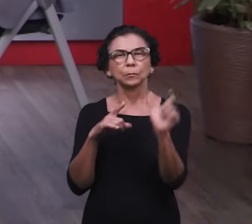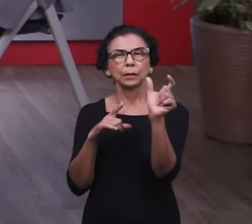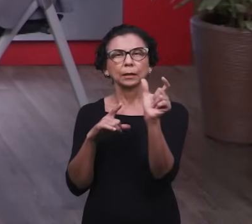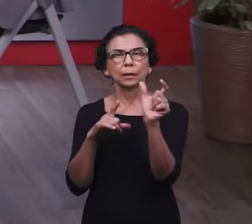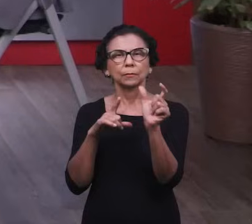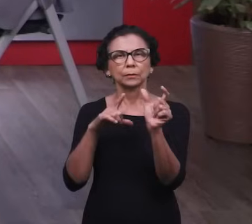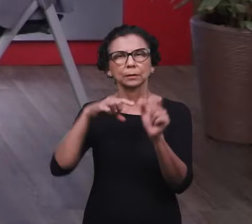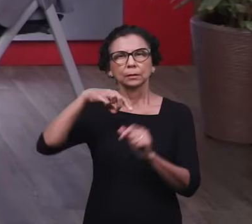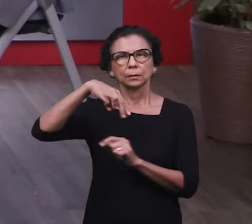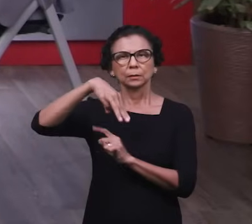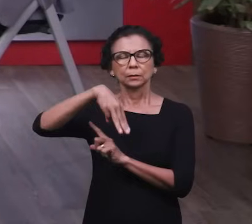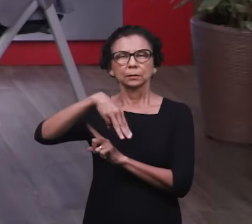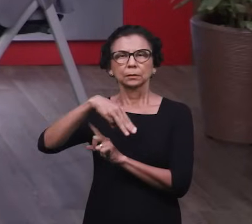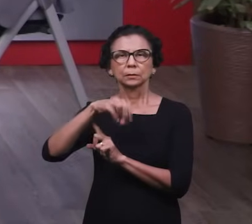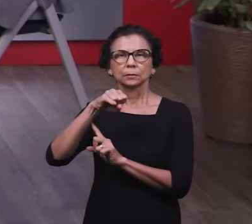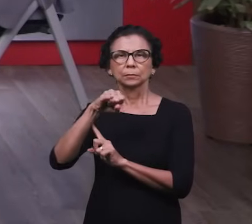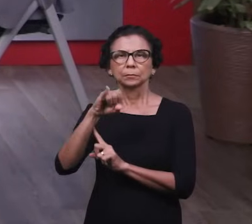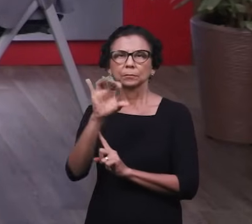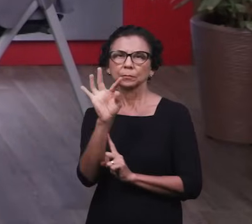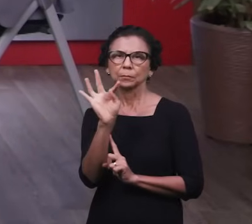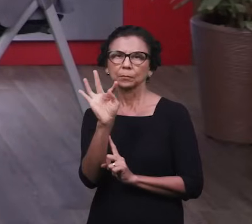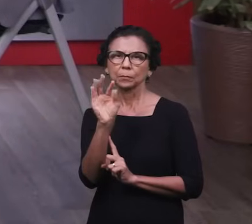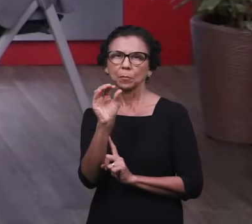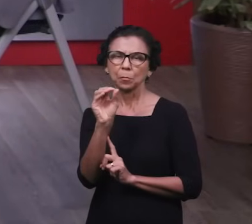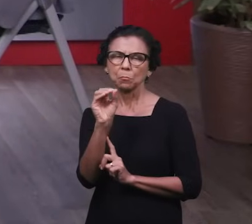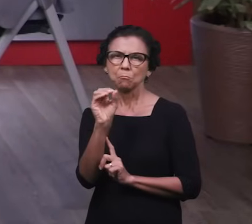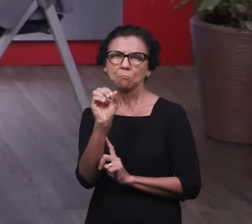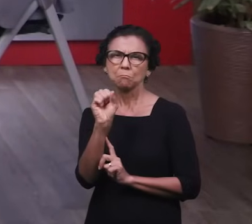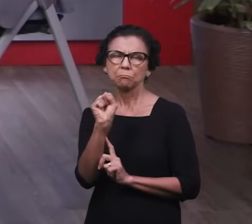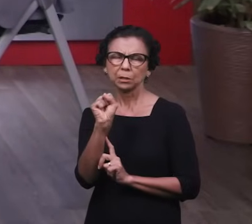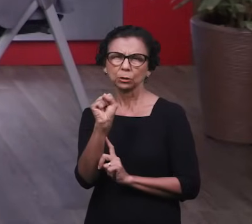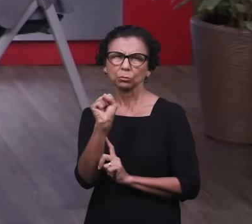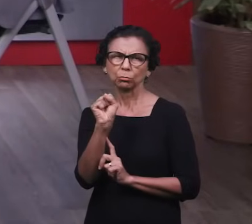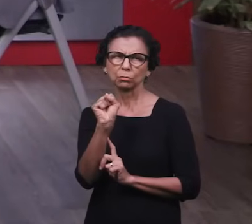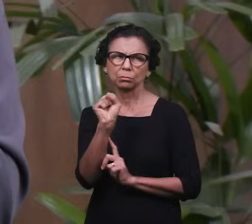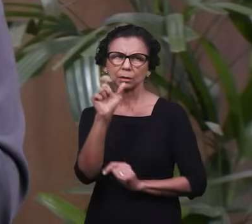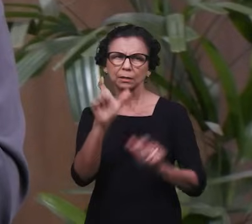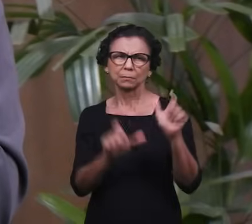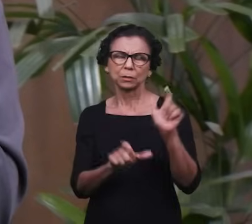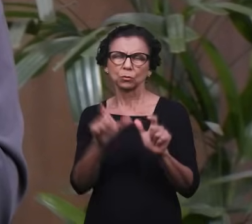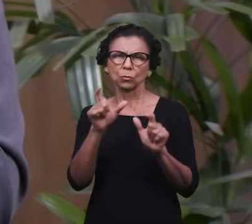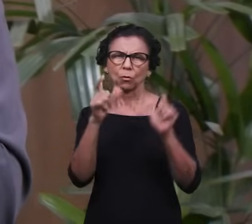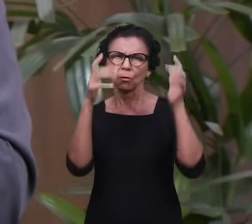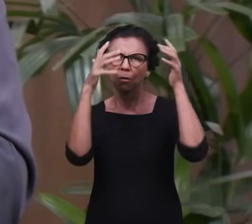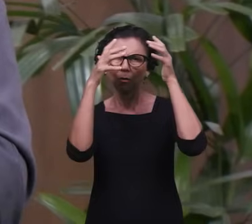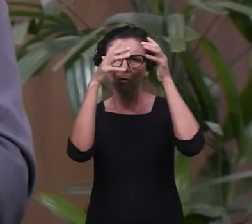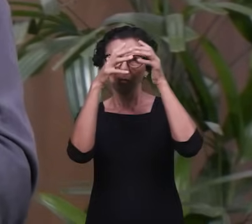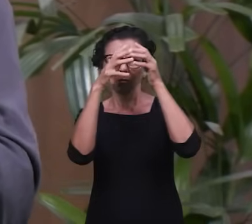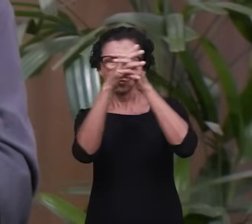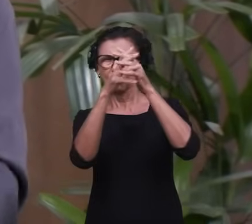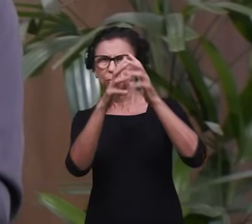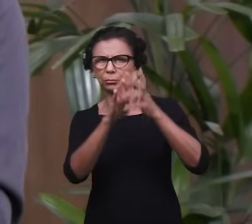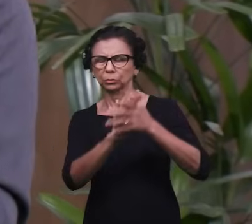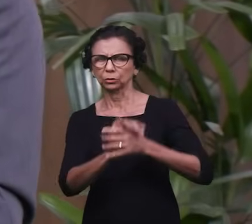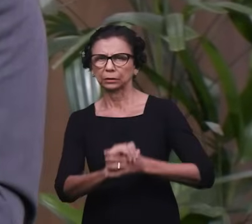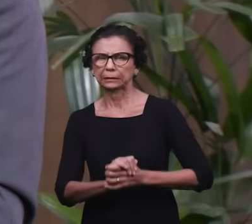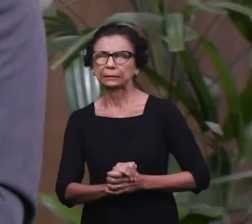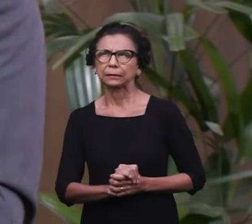mitos comuns que às vezes, né, as pessoas confundem? Que mitos, assim, às